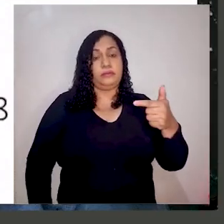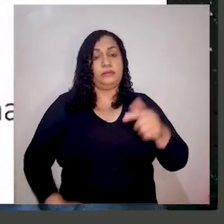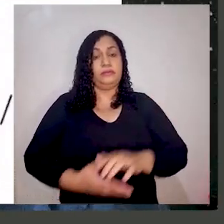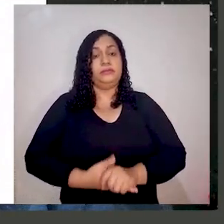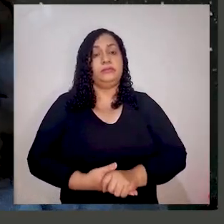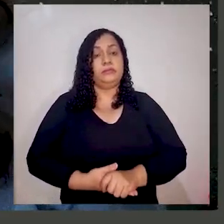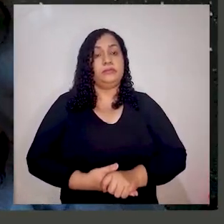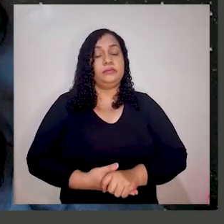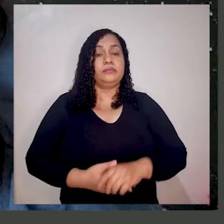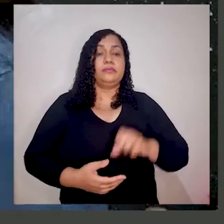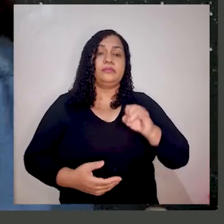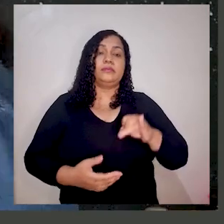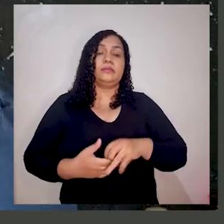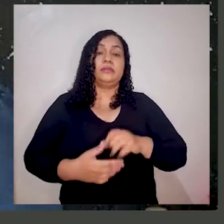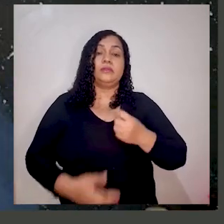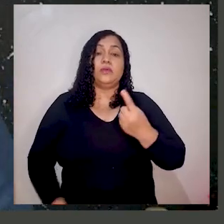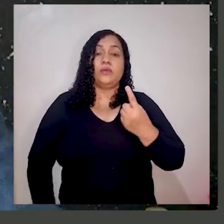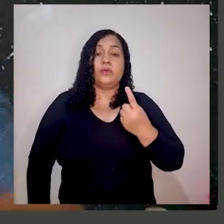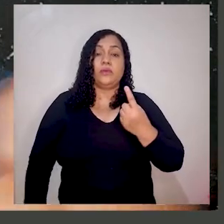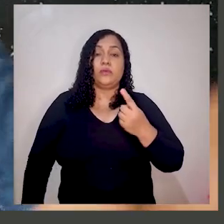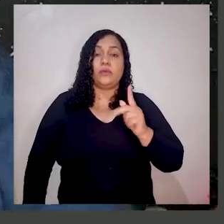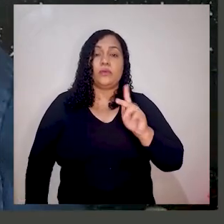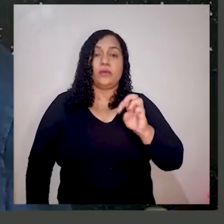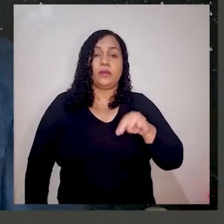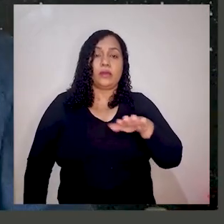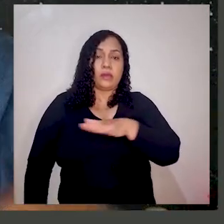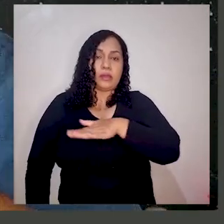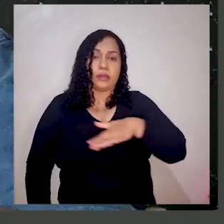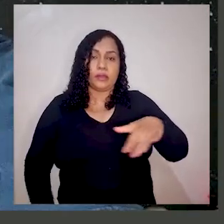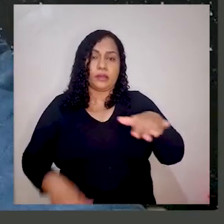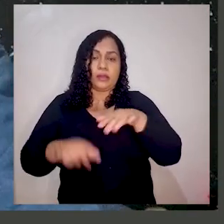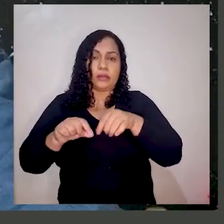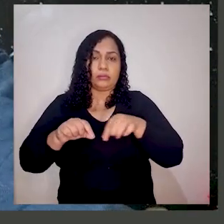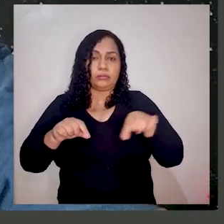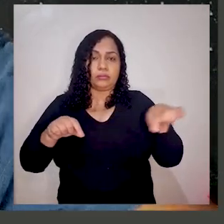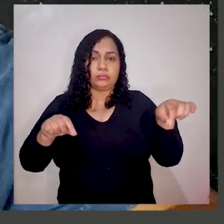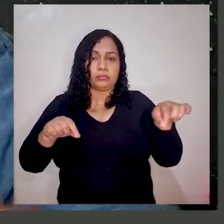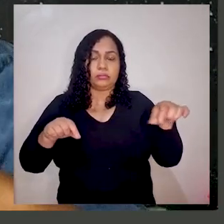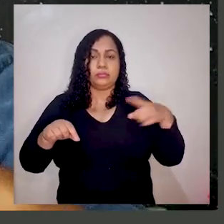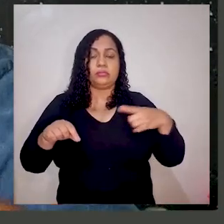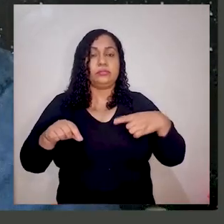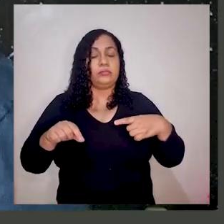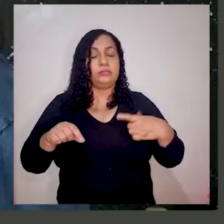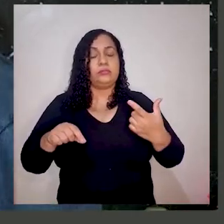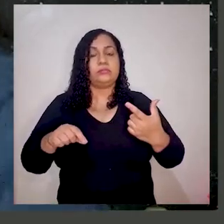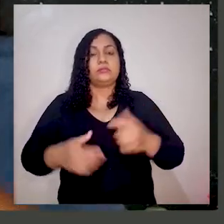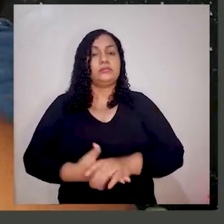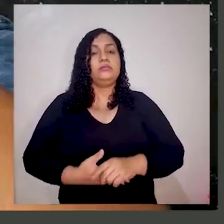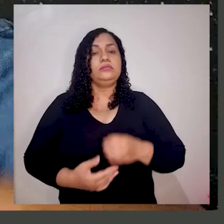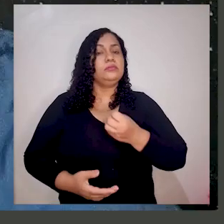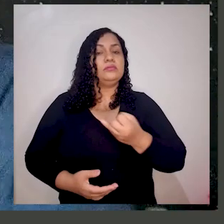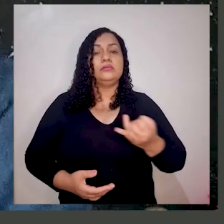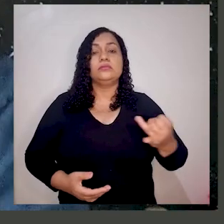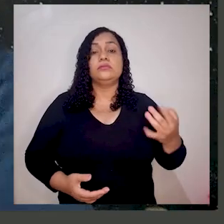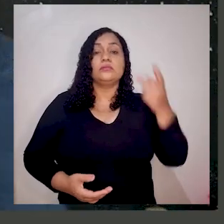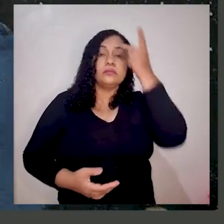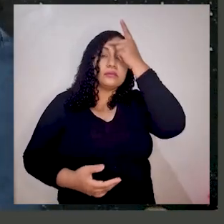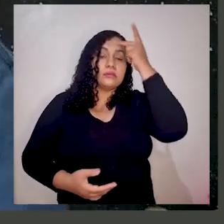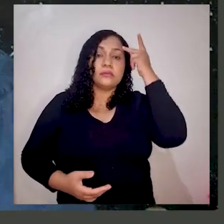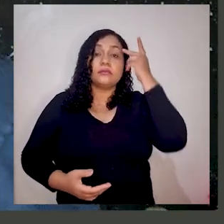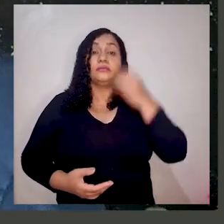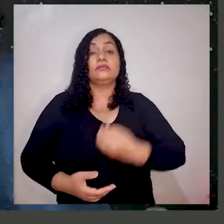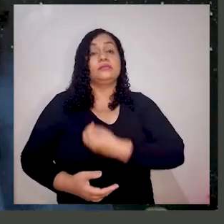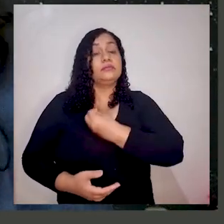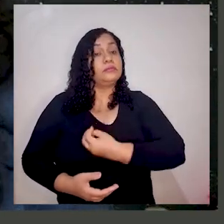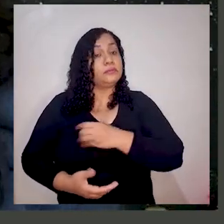quadrado. É isso que é a densidade demográfica. Como se eu pegasse 1 quilômetro e nesse 1 quilômetro existisse ali, habitasse ali esse